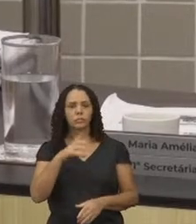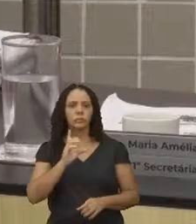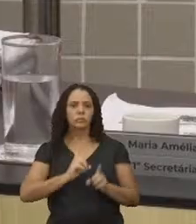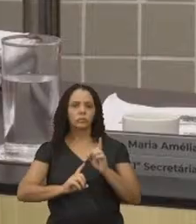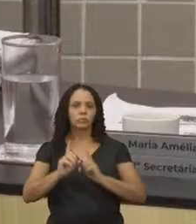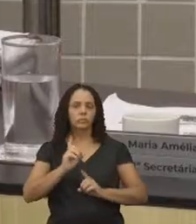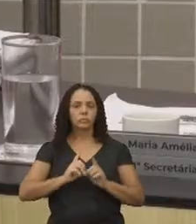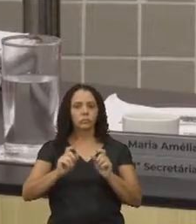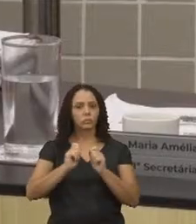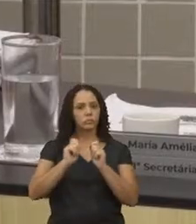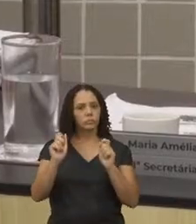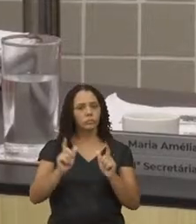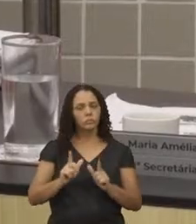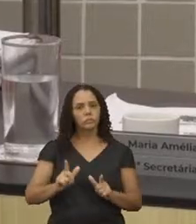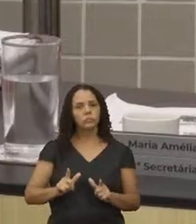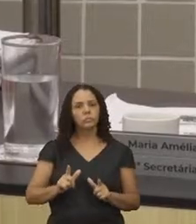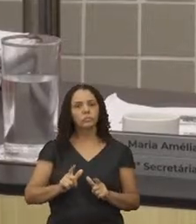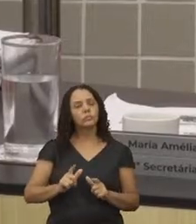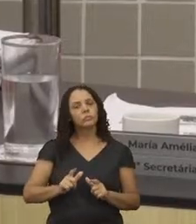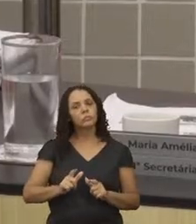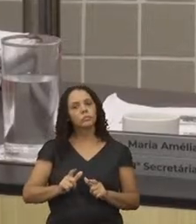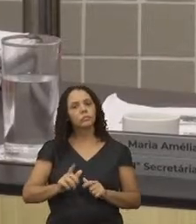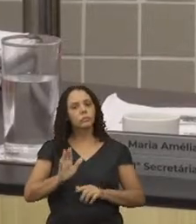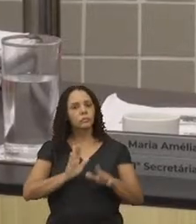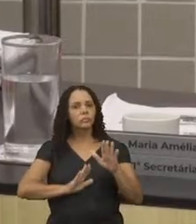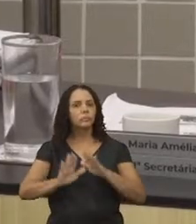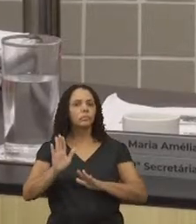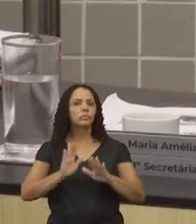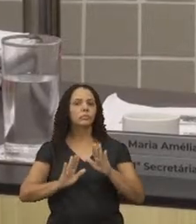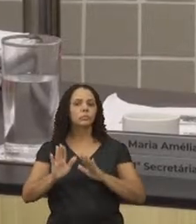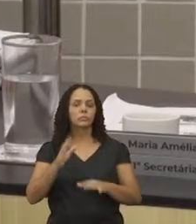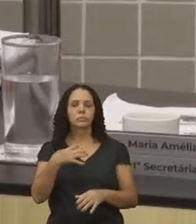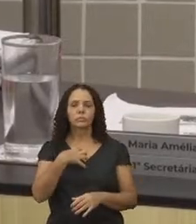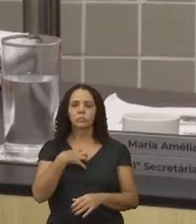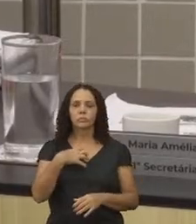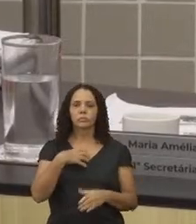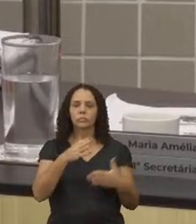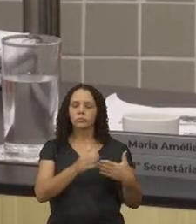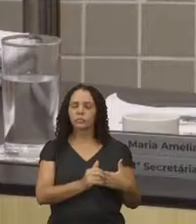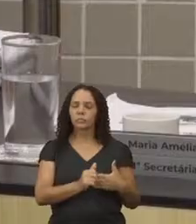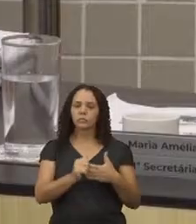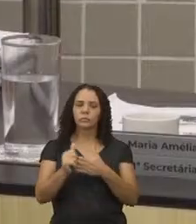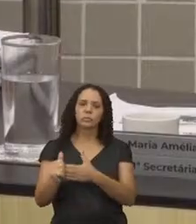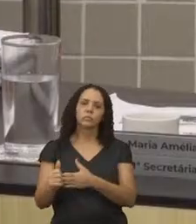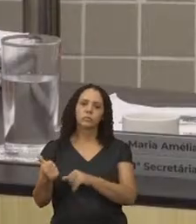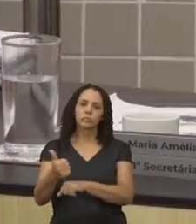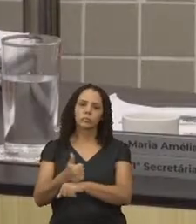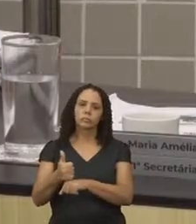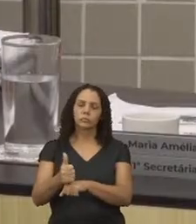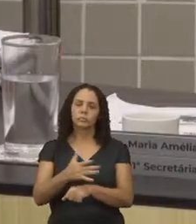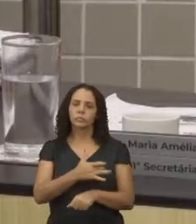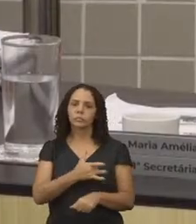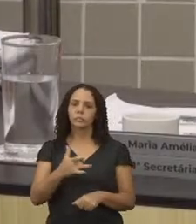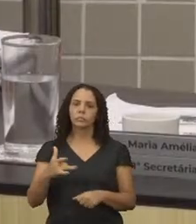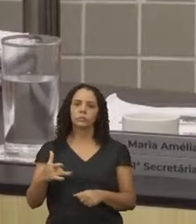estar alerta aos sinais para que essas sejam devidamente encaminhadas aos profissionais da saúde, pode